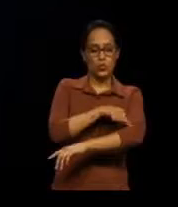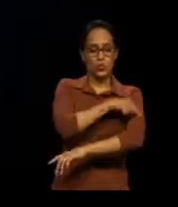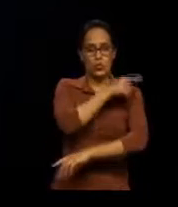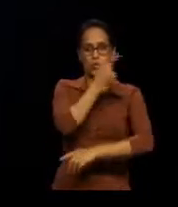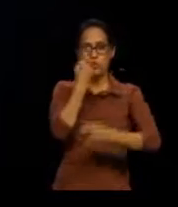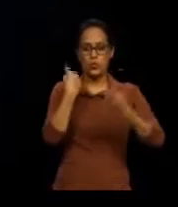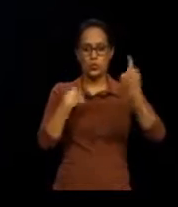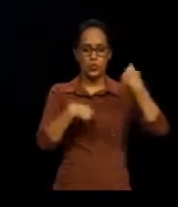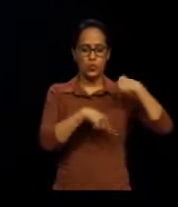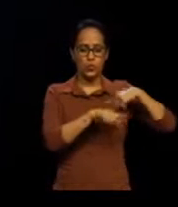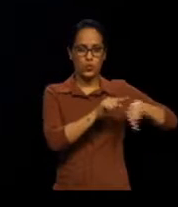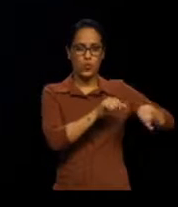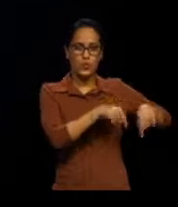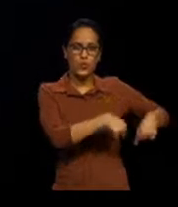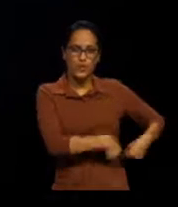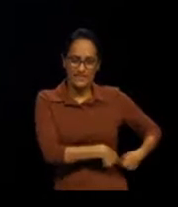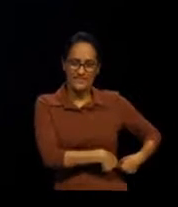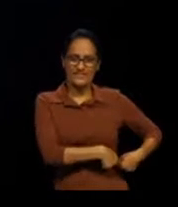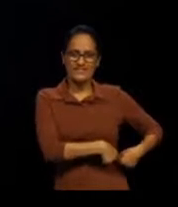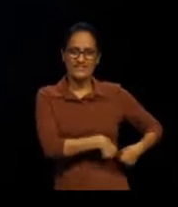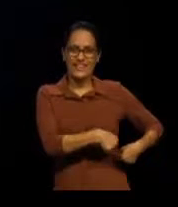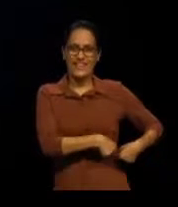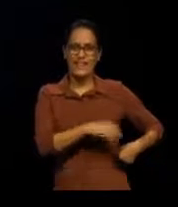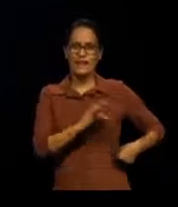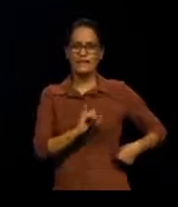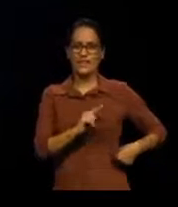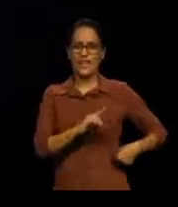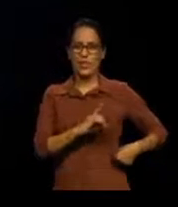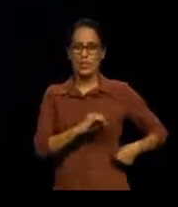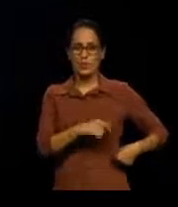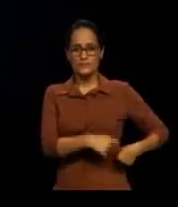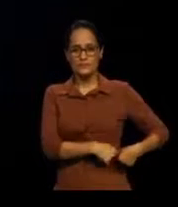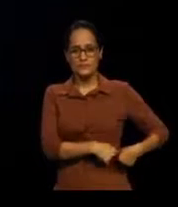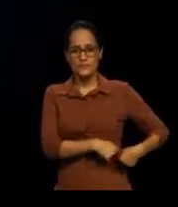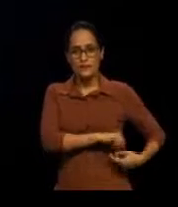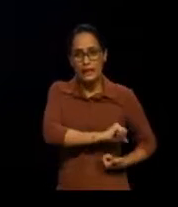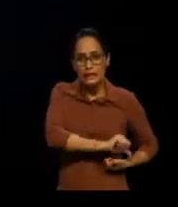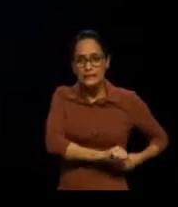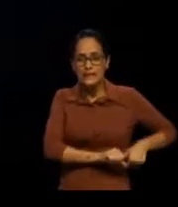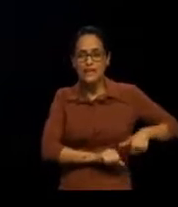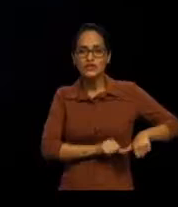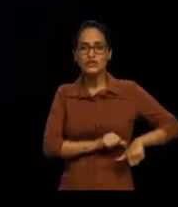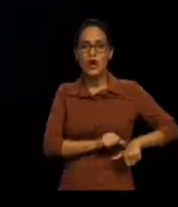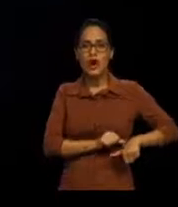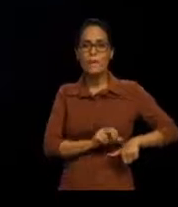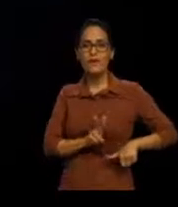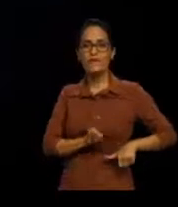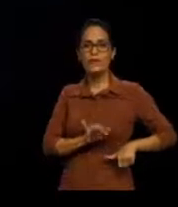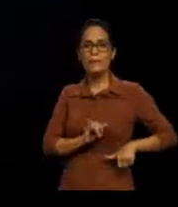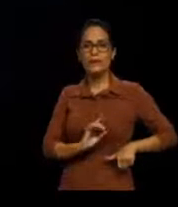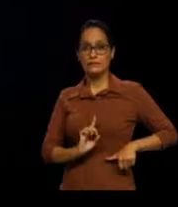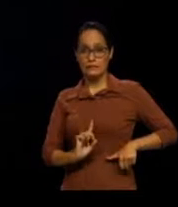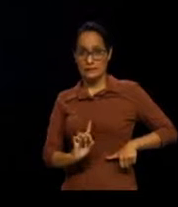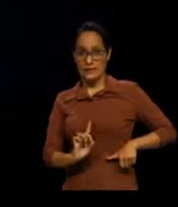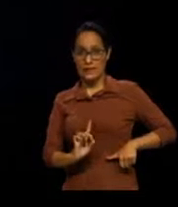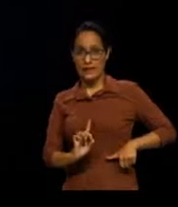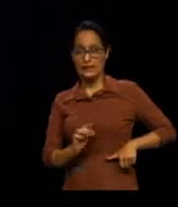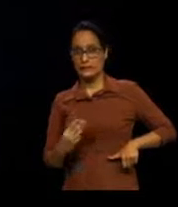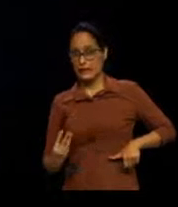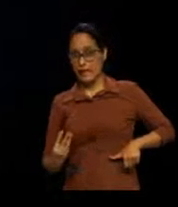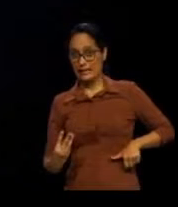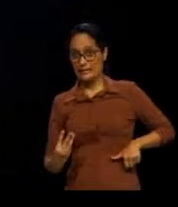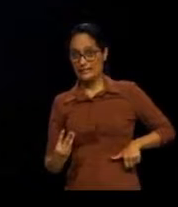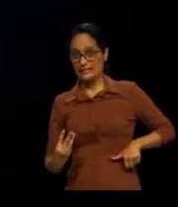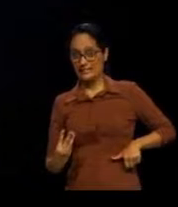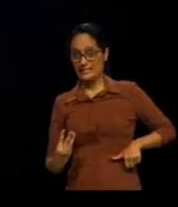fígado. Chegando no fígado, então, vai transformar a vitamina D, D3, em um tipo